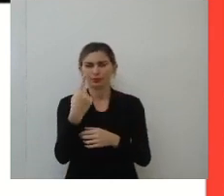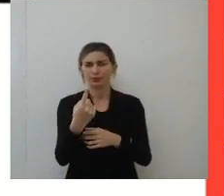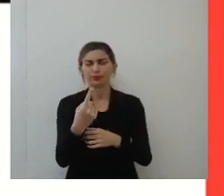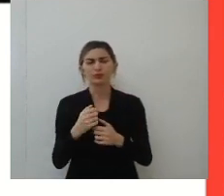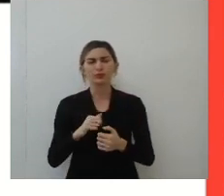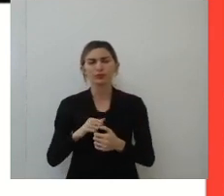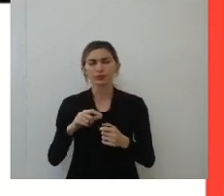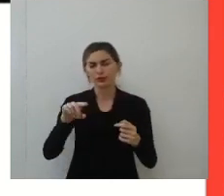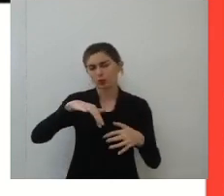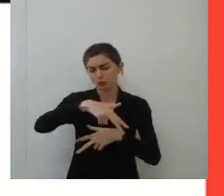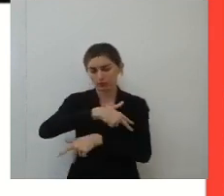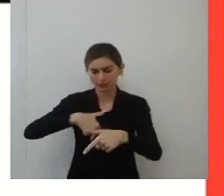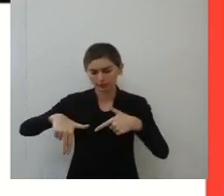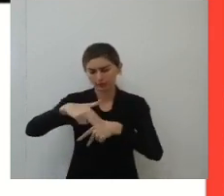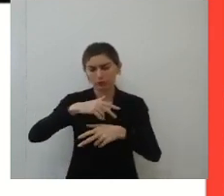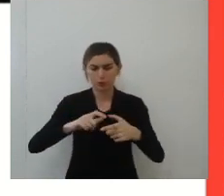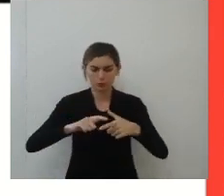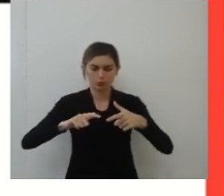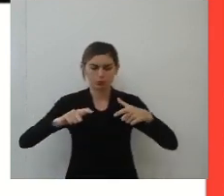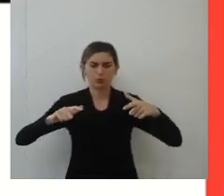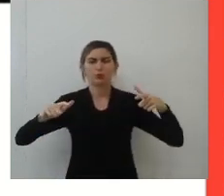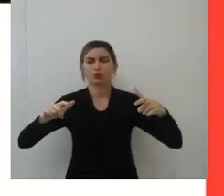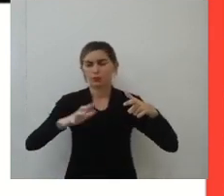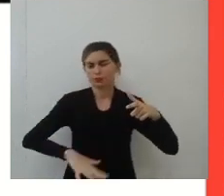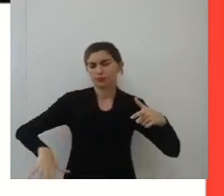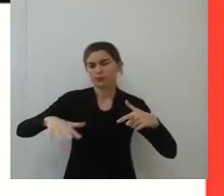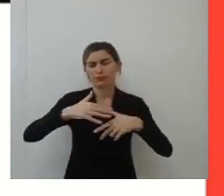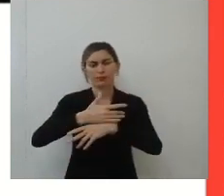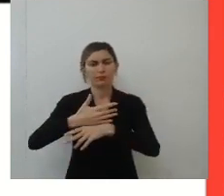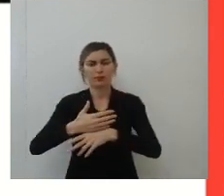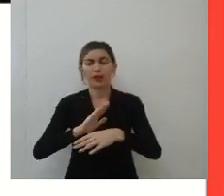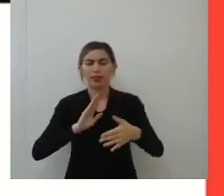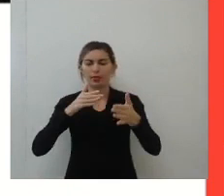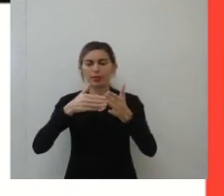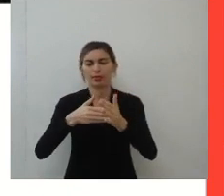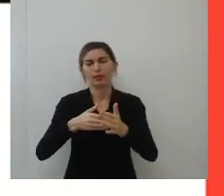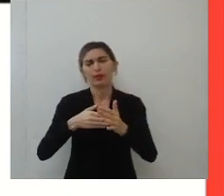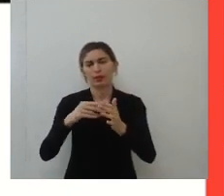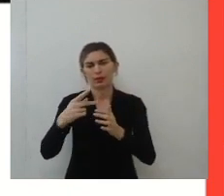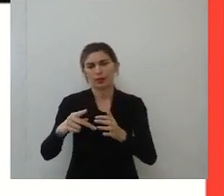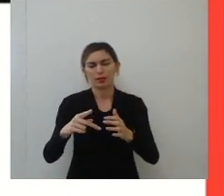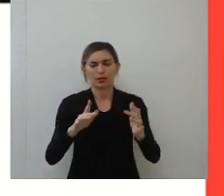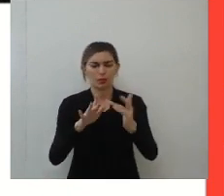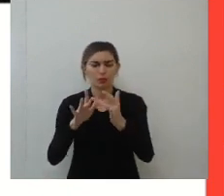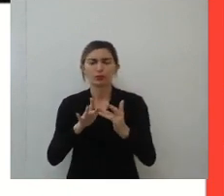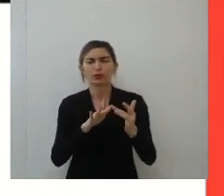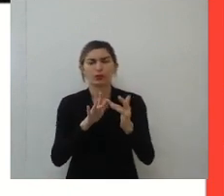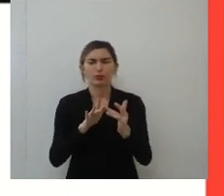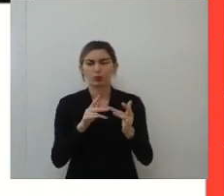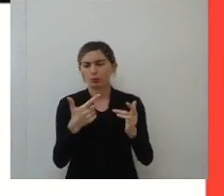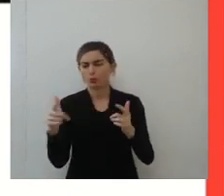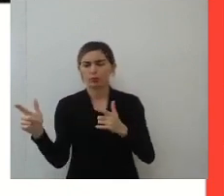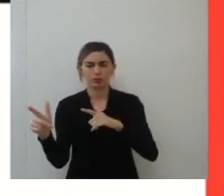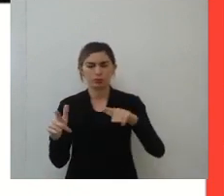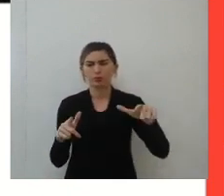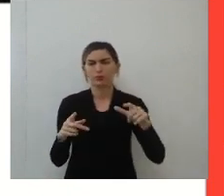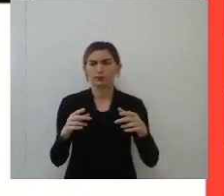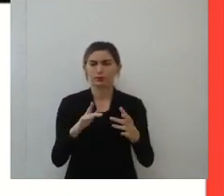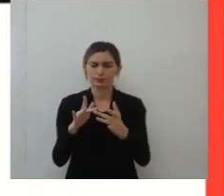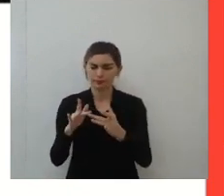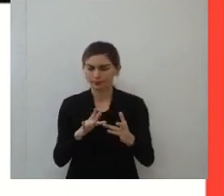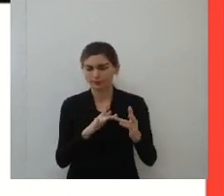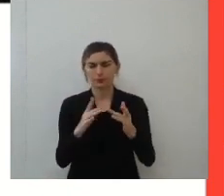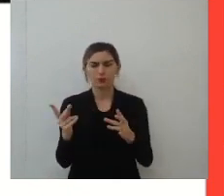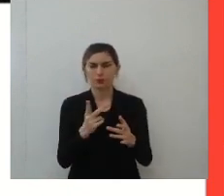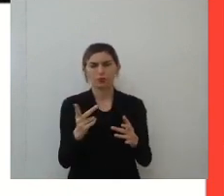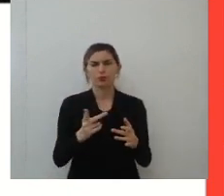gente a circulação, do crescimento dessas áreas urbanas até que elas entrem em contato uma com a outra. Isso